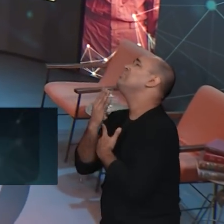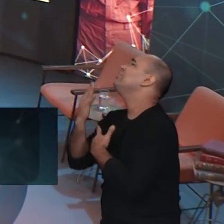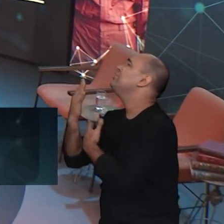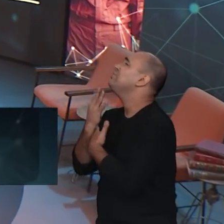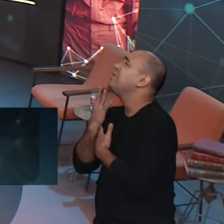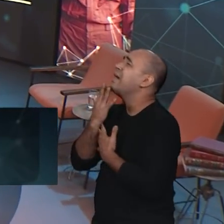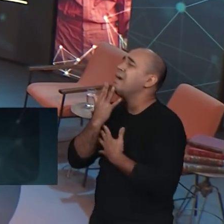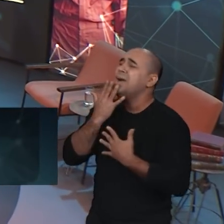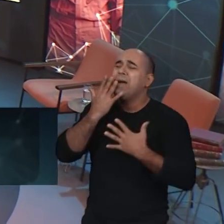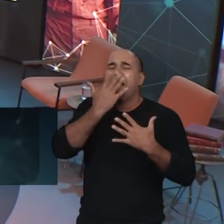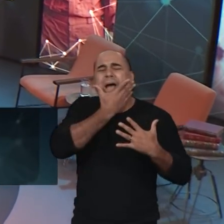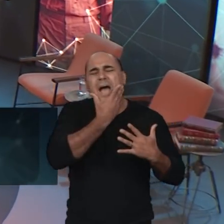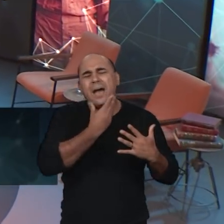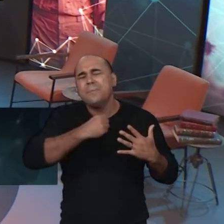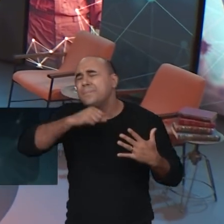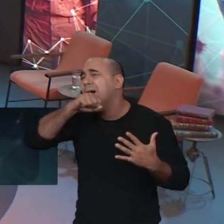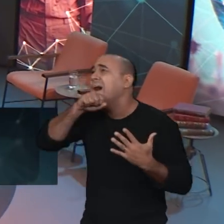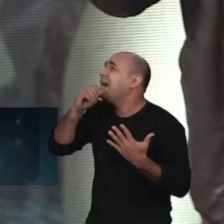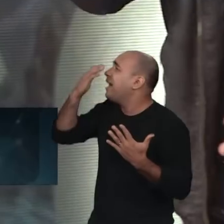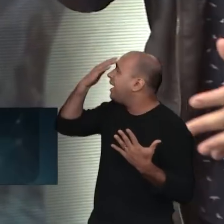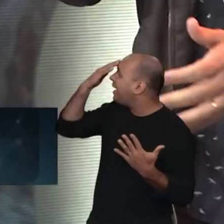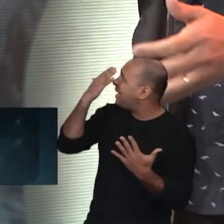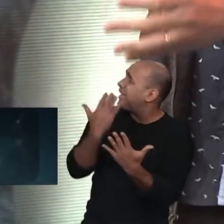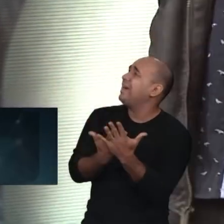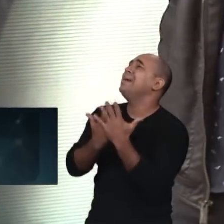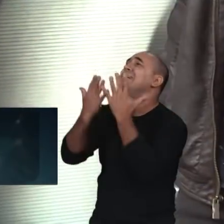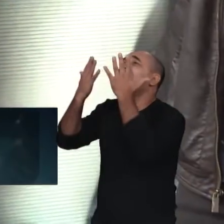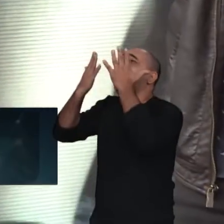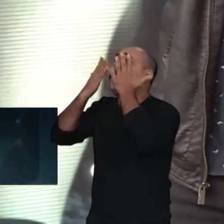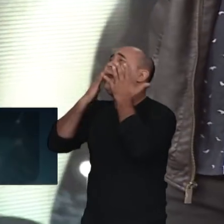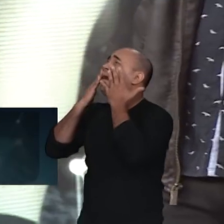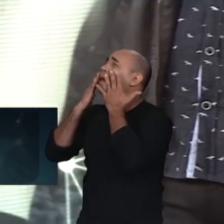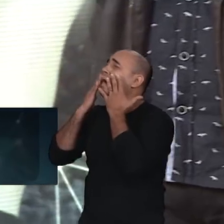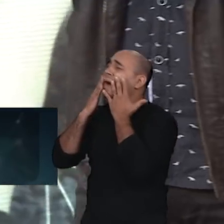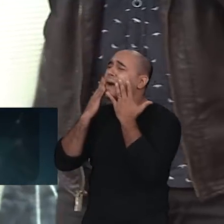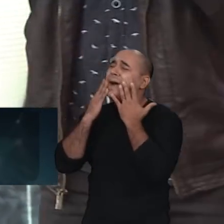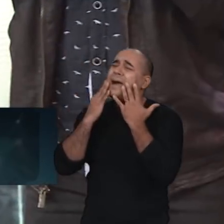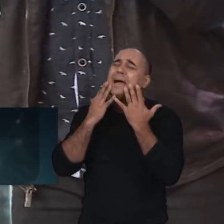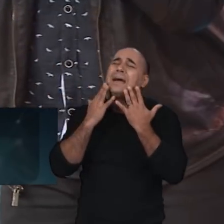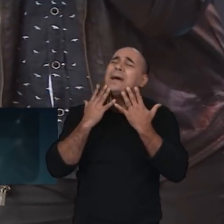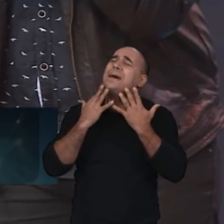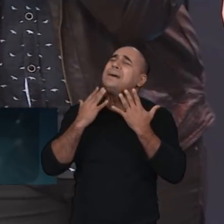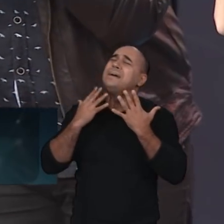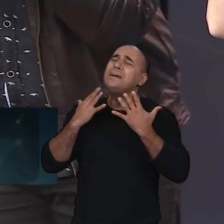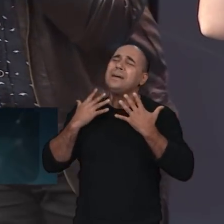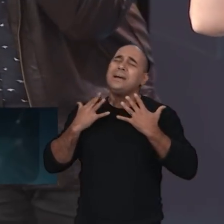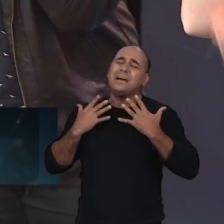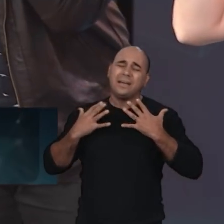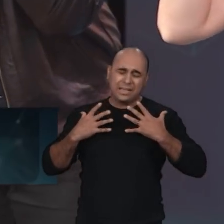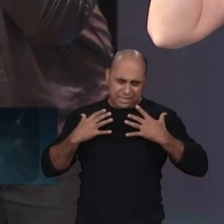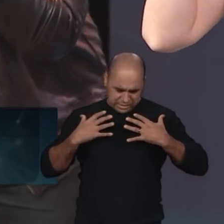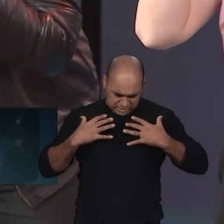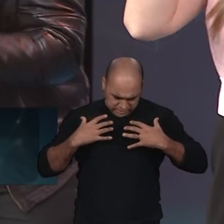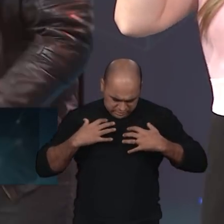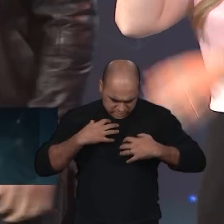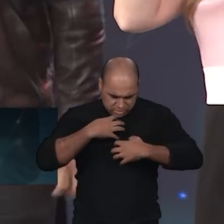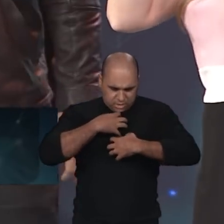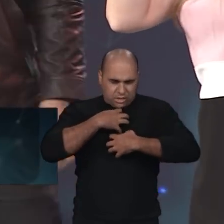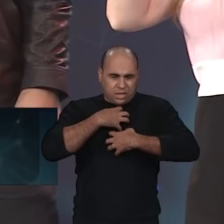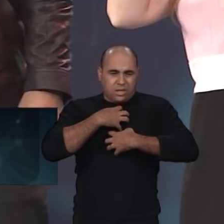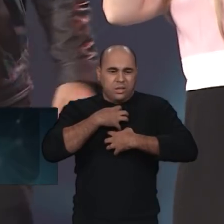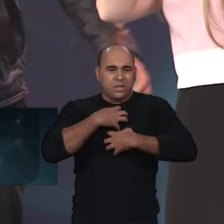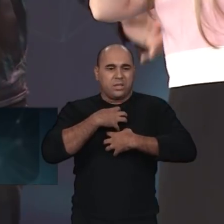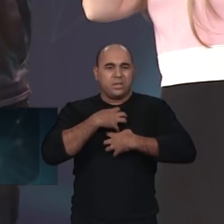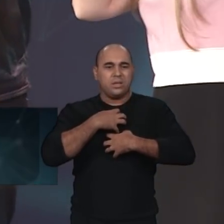disse Pai vou confiar. Enquanto eu chorava eu ouvia a tua voz dizendo